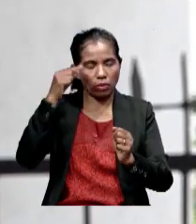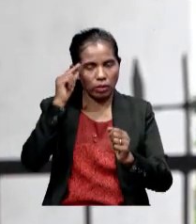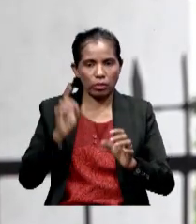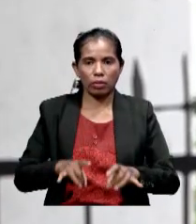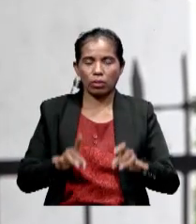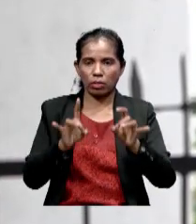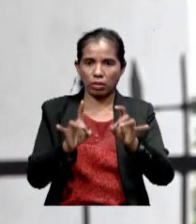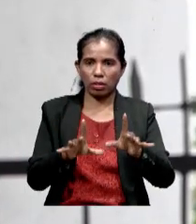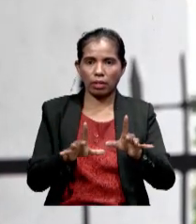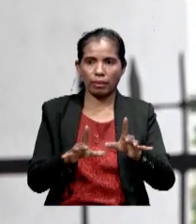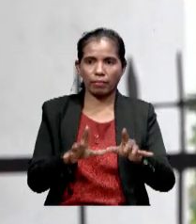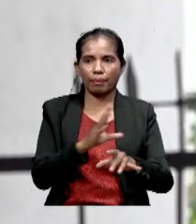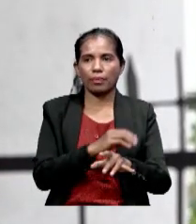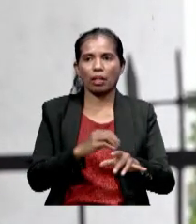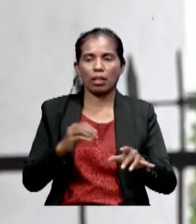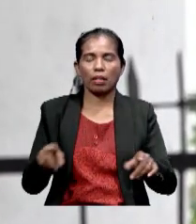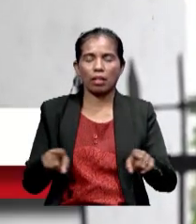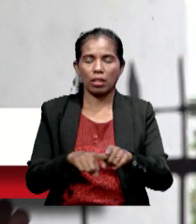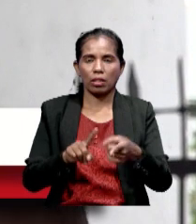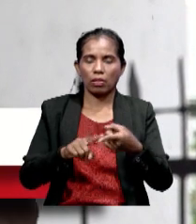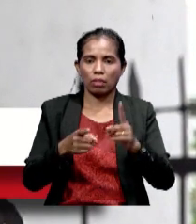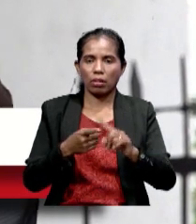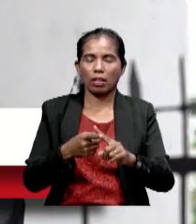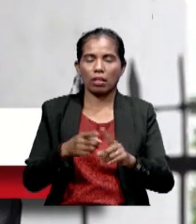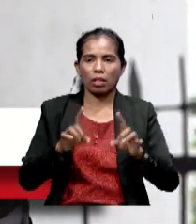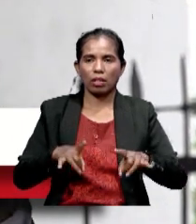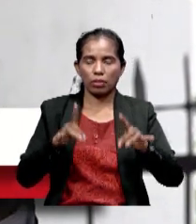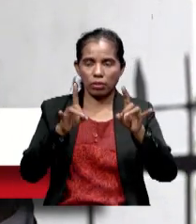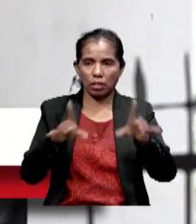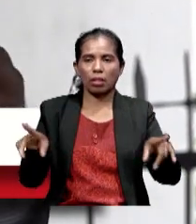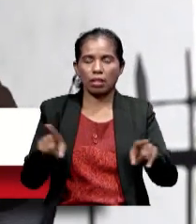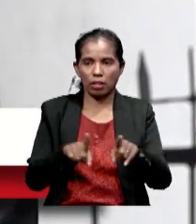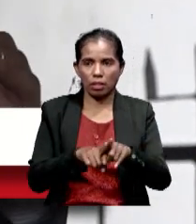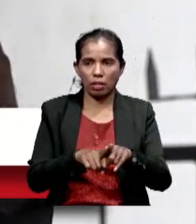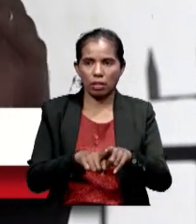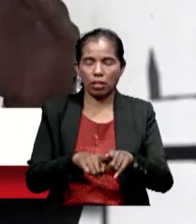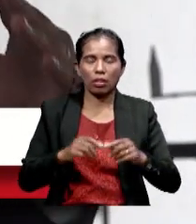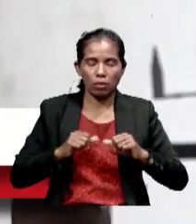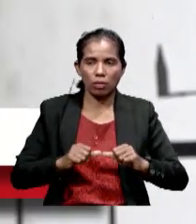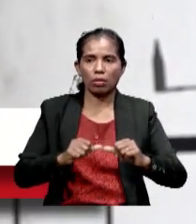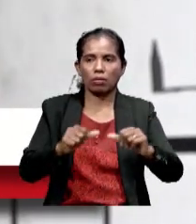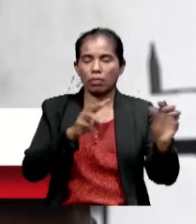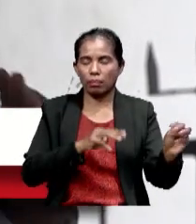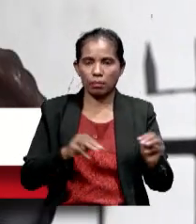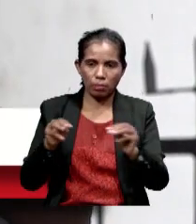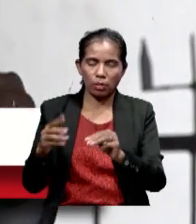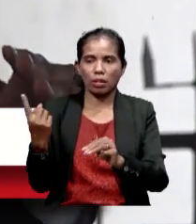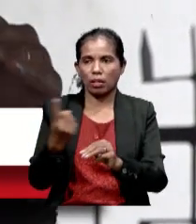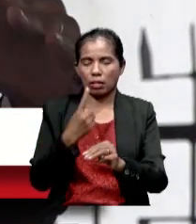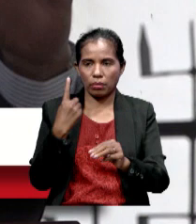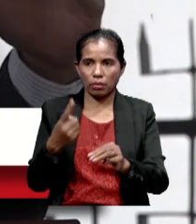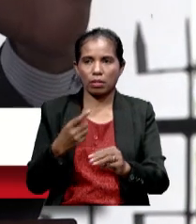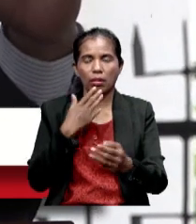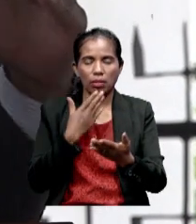Austrália, país belo amigo Austrália, muda, continua muda na fatin ba patamar ida